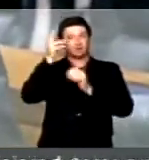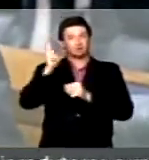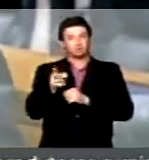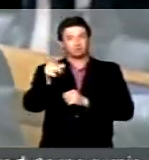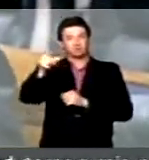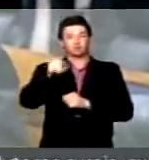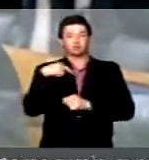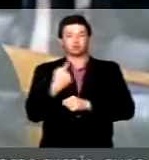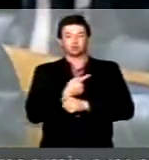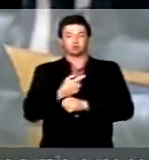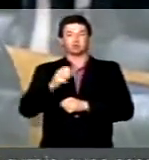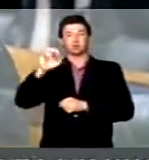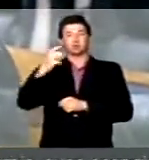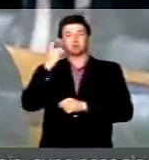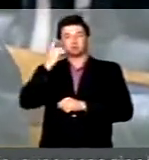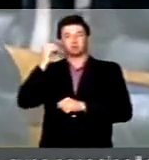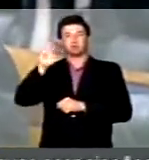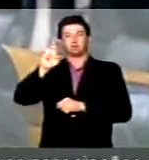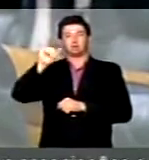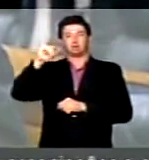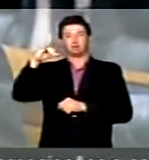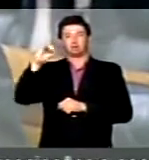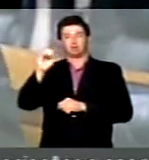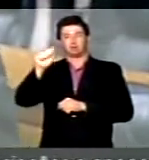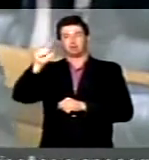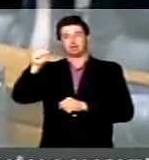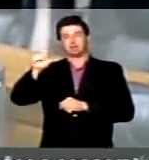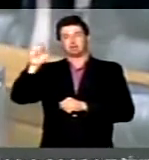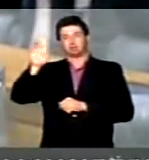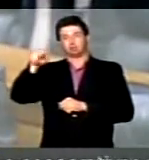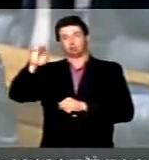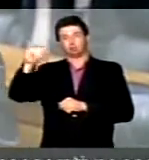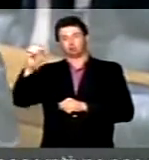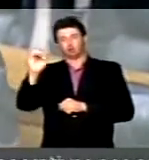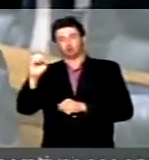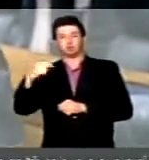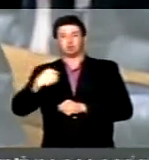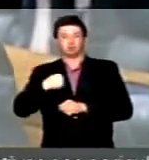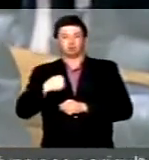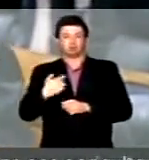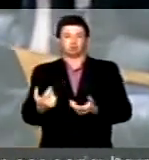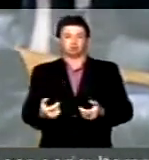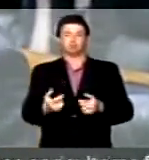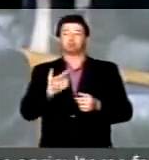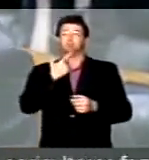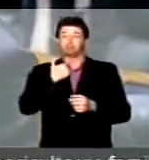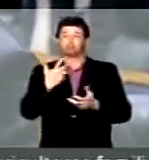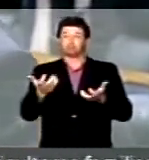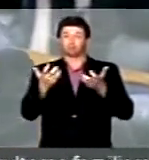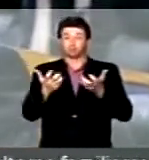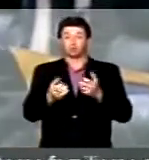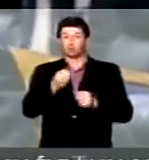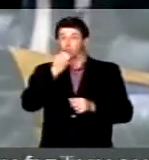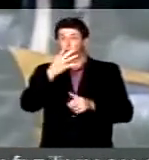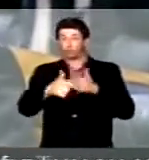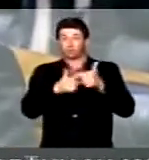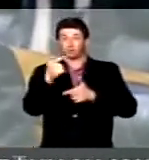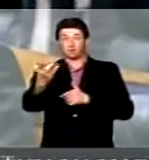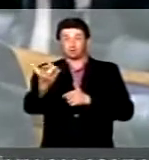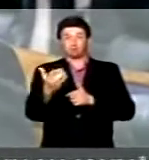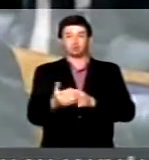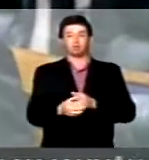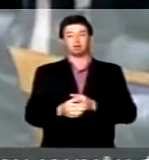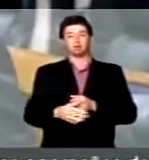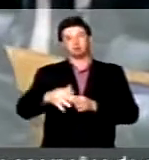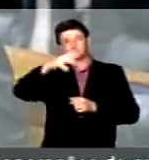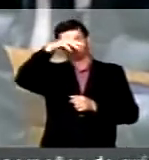partido, nosso ex-deputado Reinaldo Azambuja, a quem eu desejo um bom trabalho,